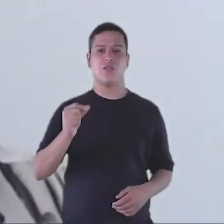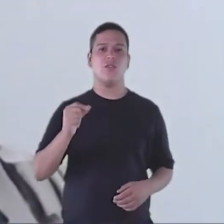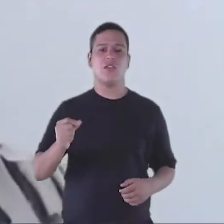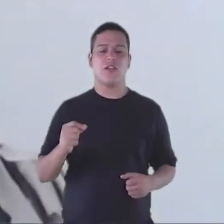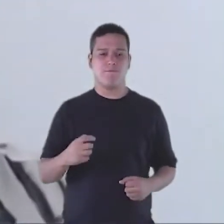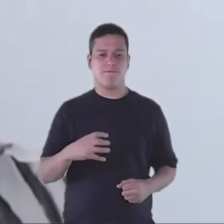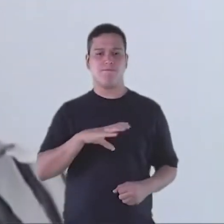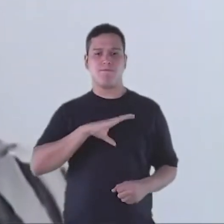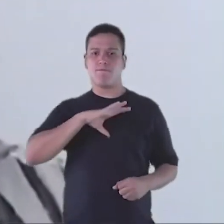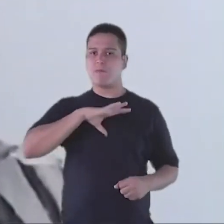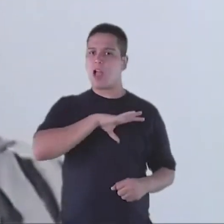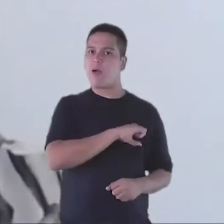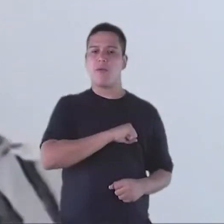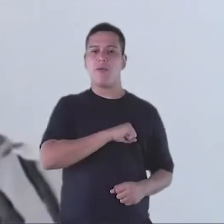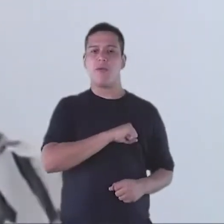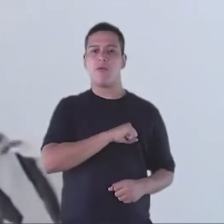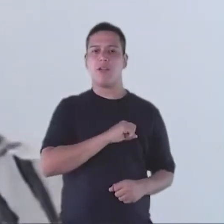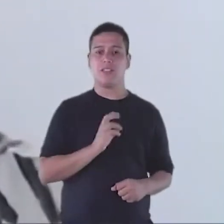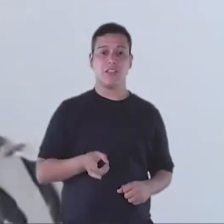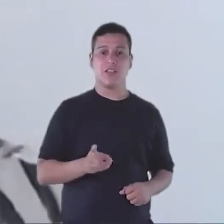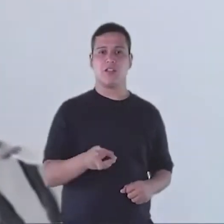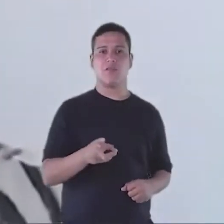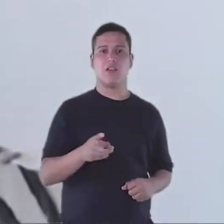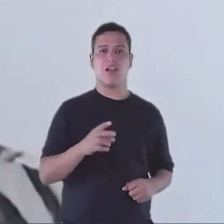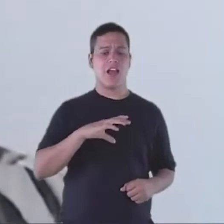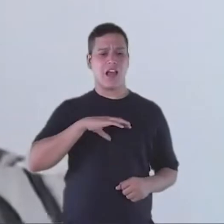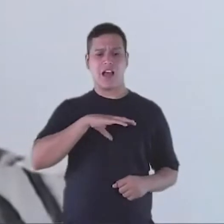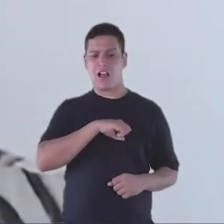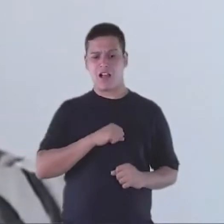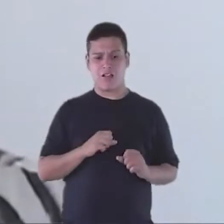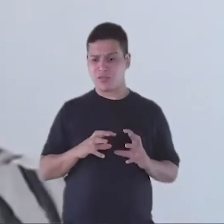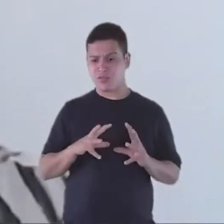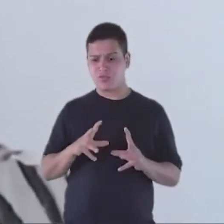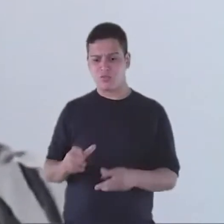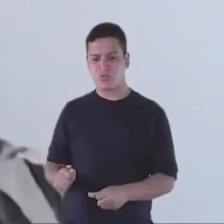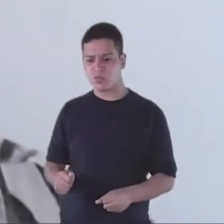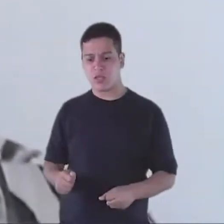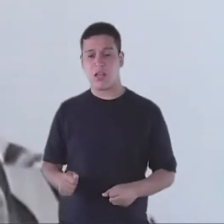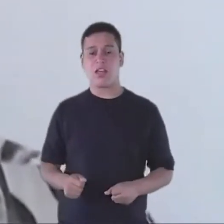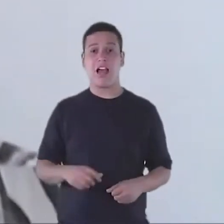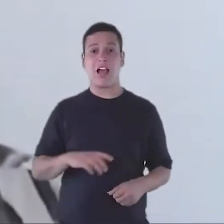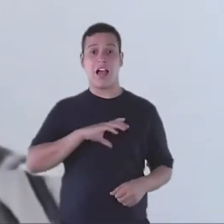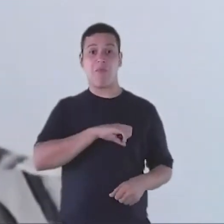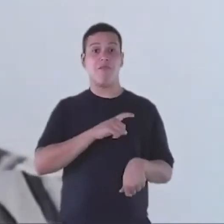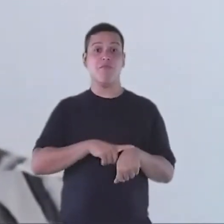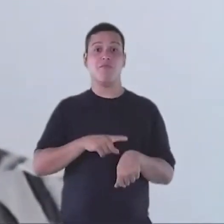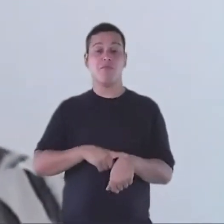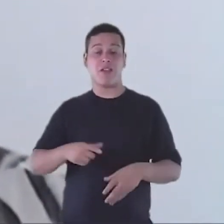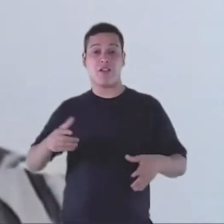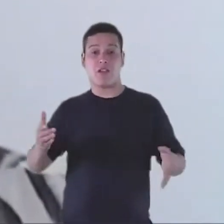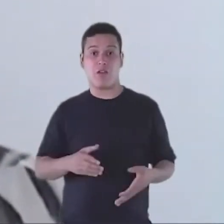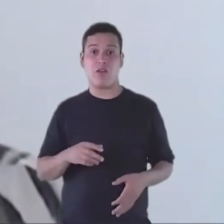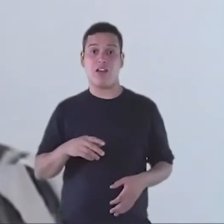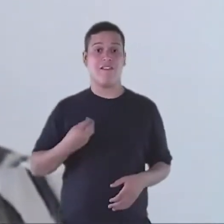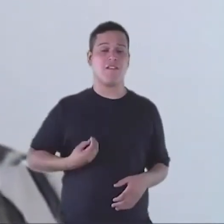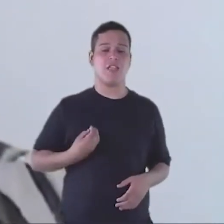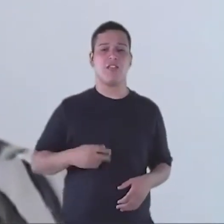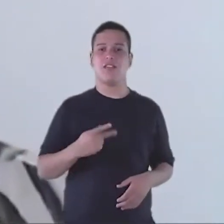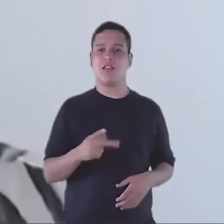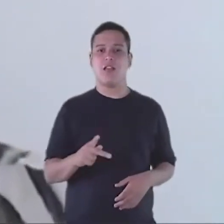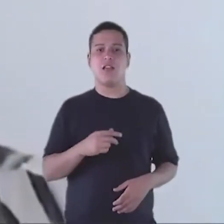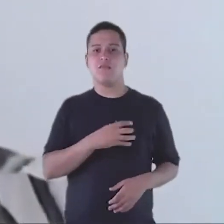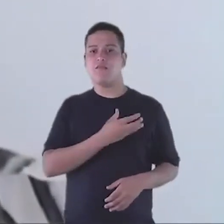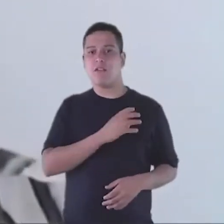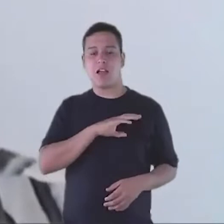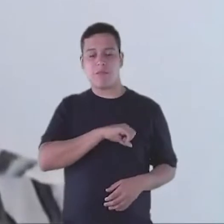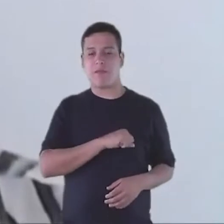é uma paixão que ela tem pelo presente, pelo agora, por aquilo que está acontecendo, em ler